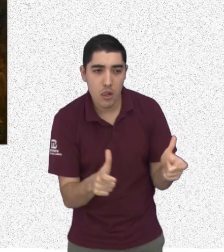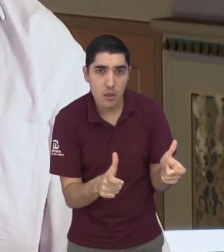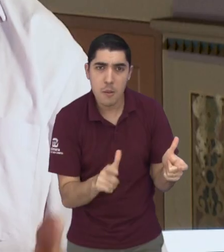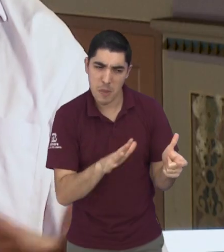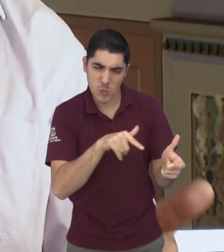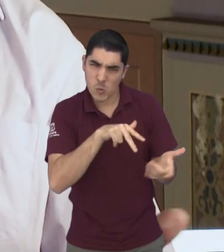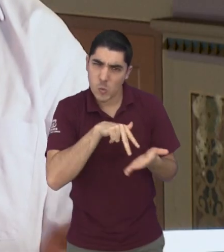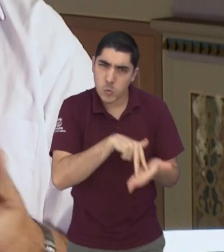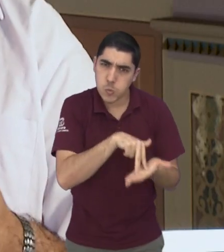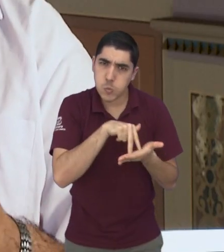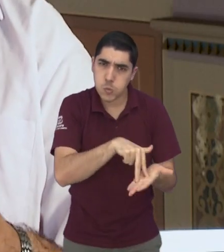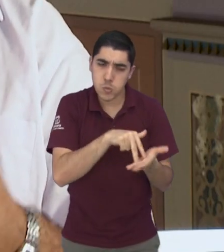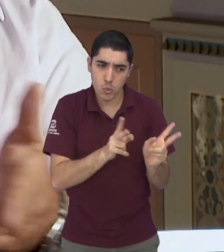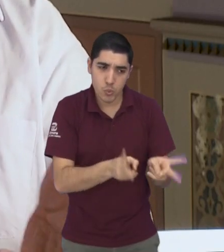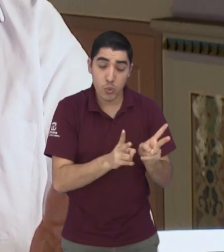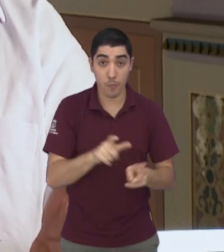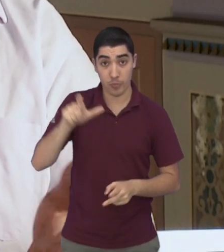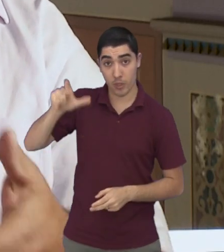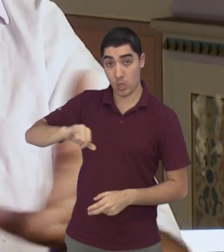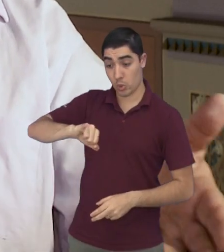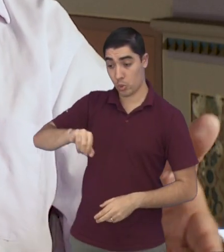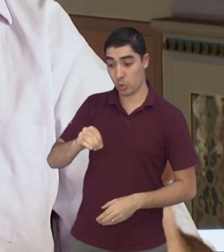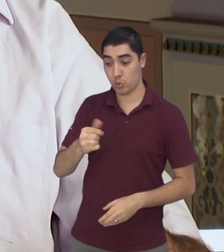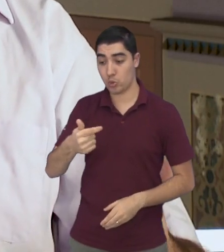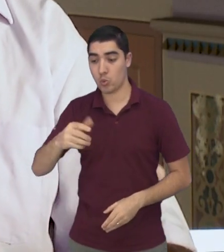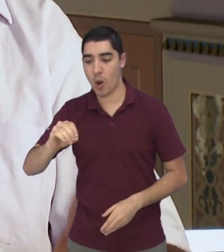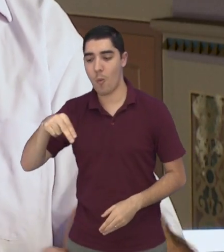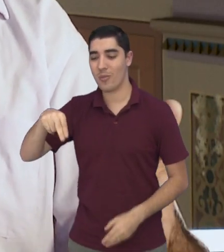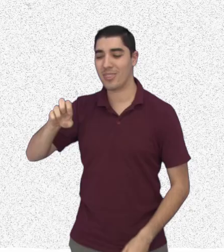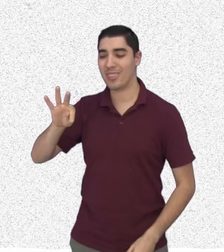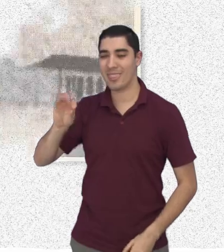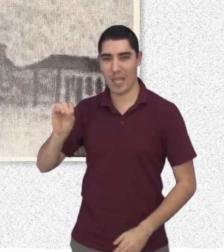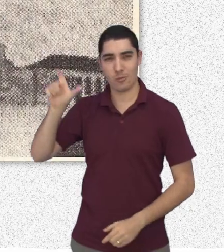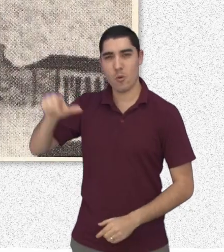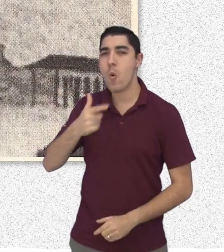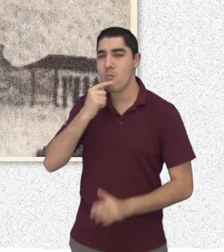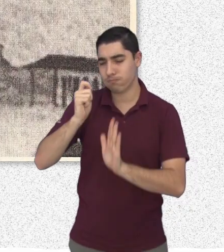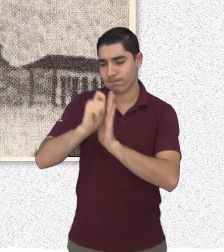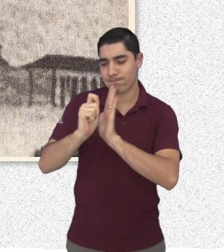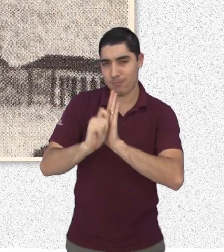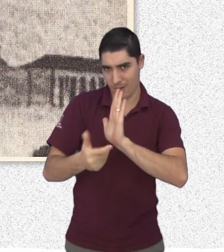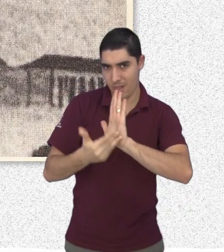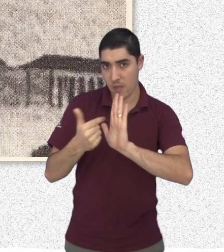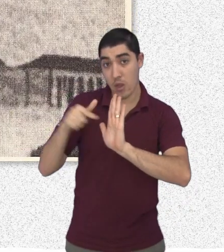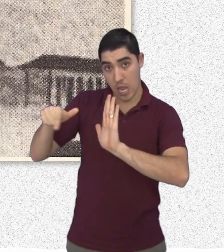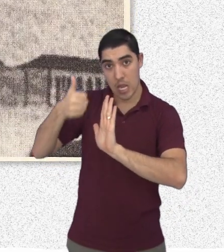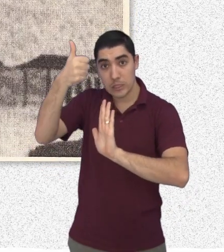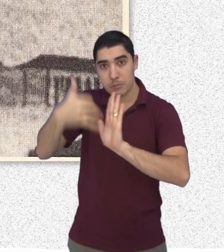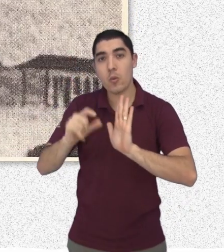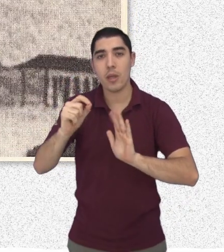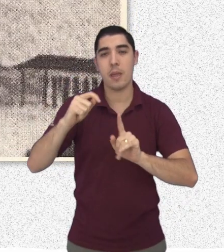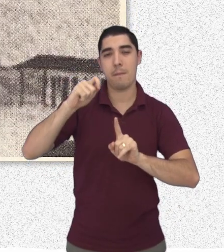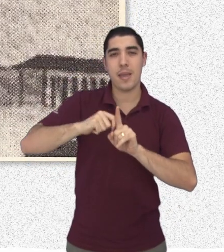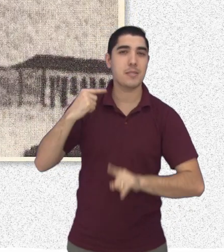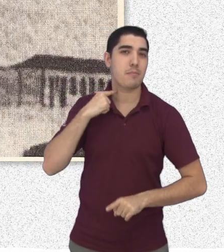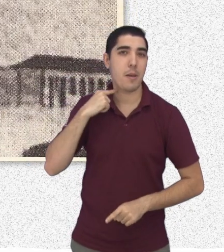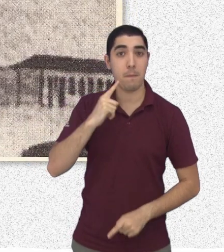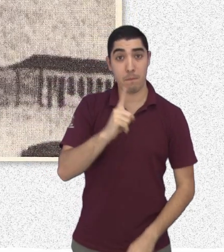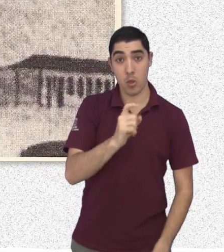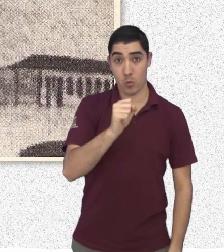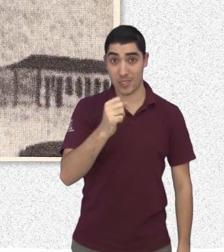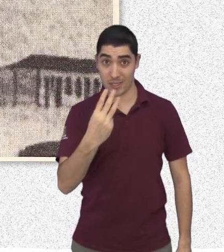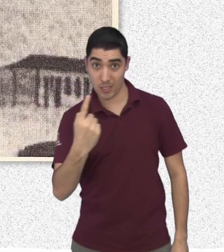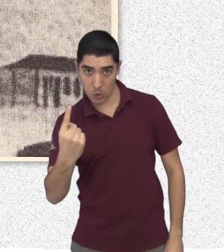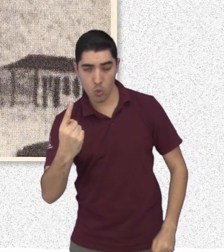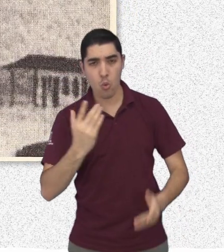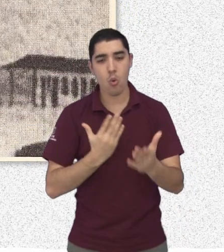E já no João Neto Caldeiro, no livro dele, fabuloso esse livro, Alba de São José dos Campos, tem lá o relato. Numa noite do mês de maio de 1831, depois de uma